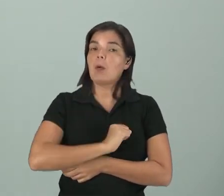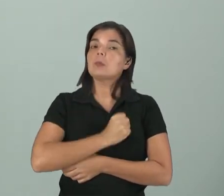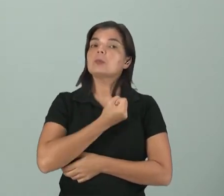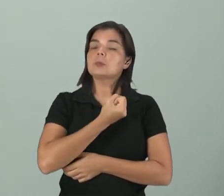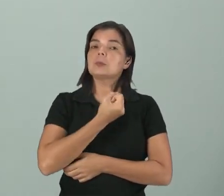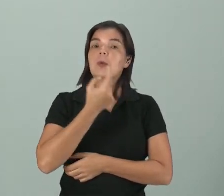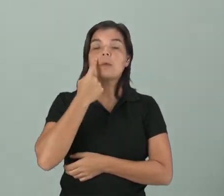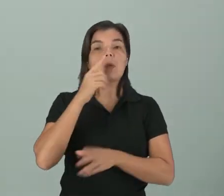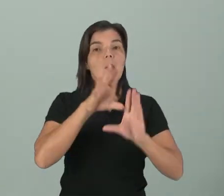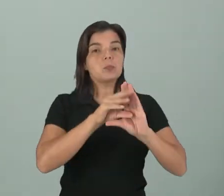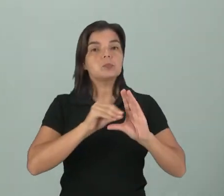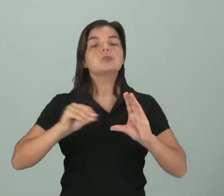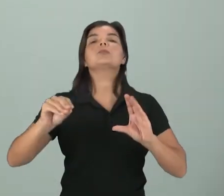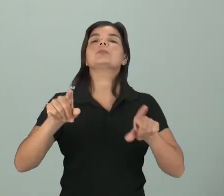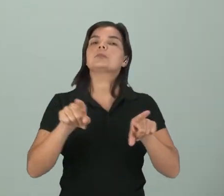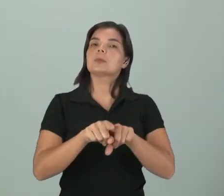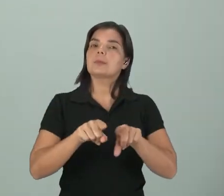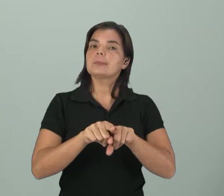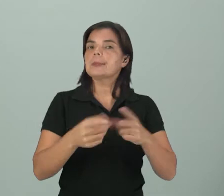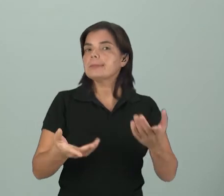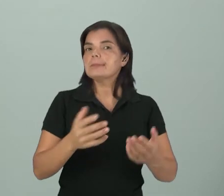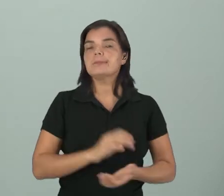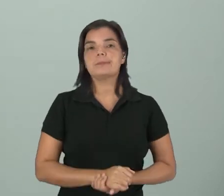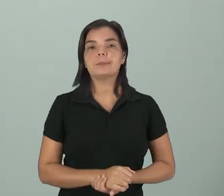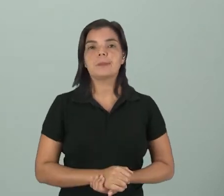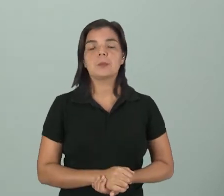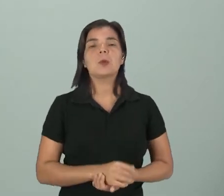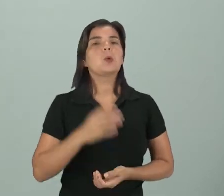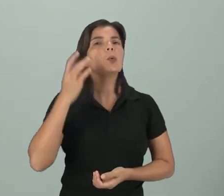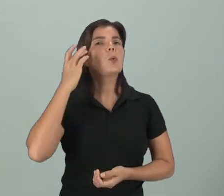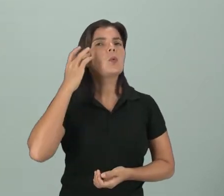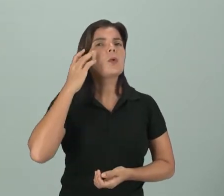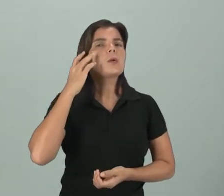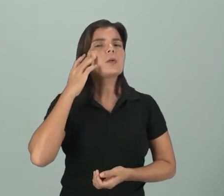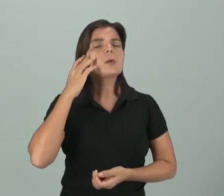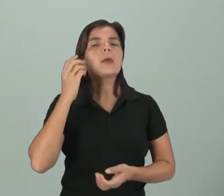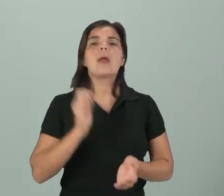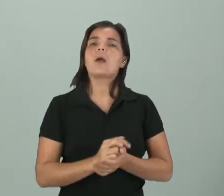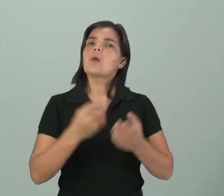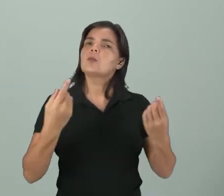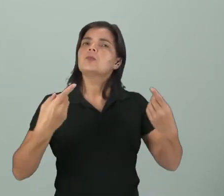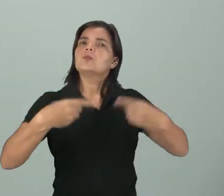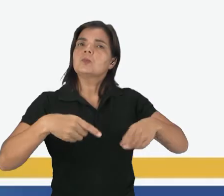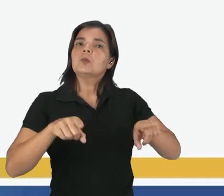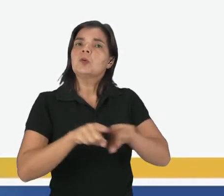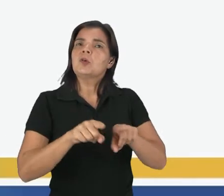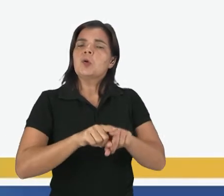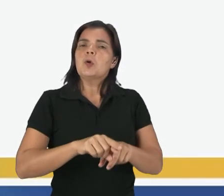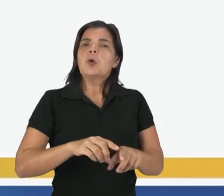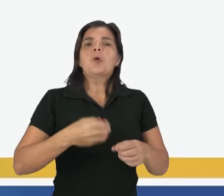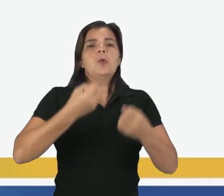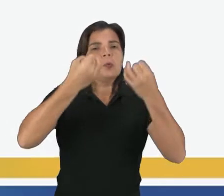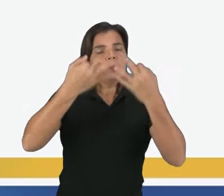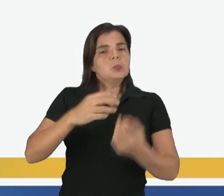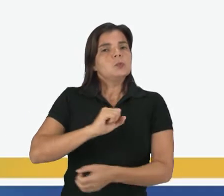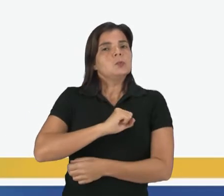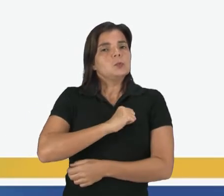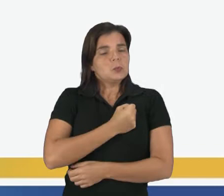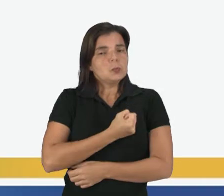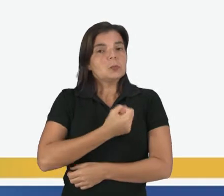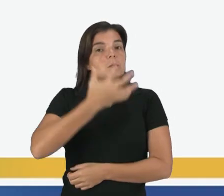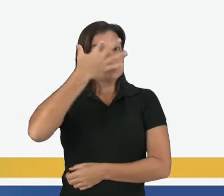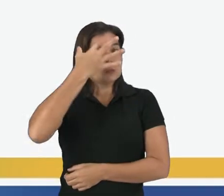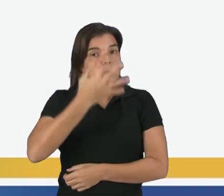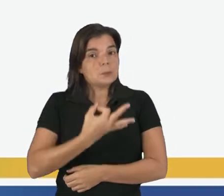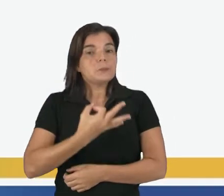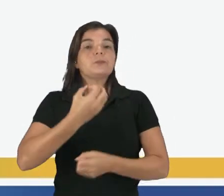também reproduzindo o discurso de ódio. O que seria combater discurso de ódio com discurso de ódio? Exatamente